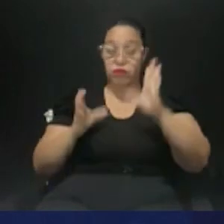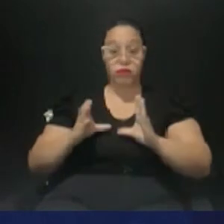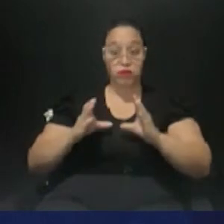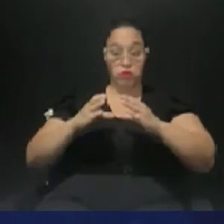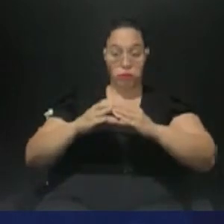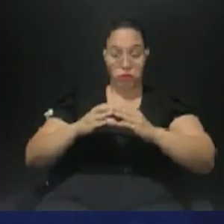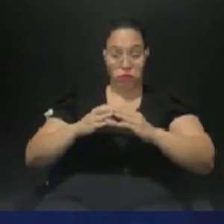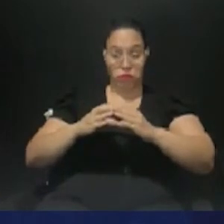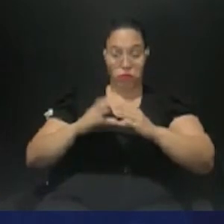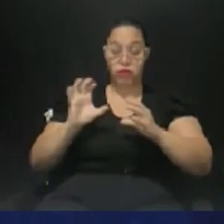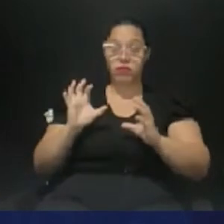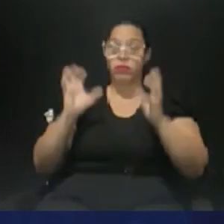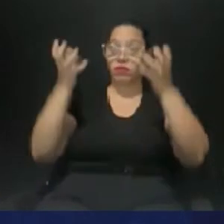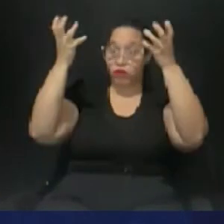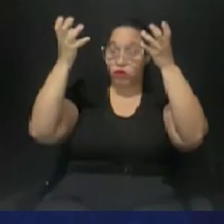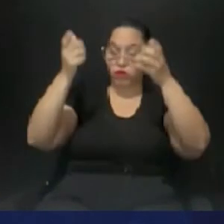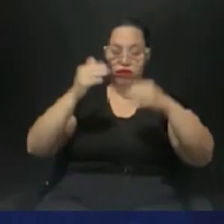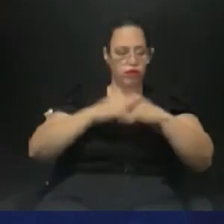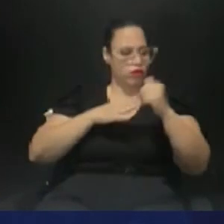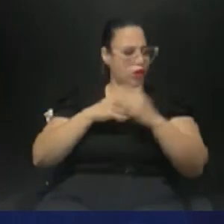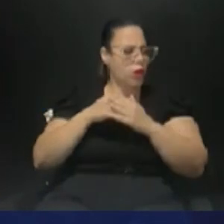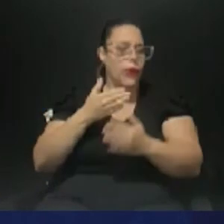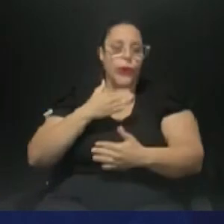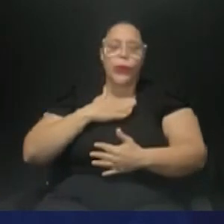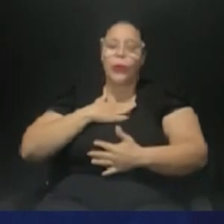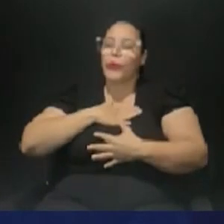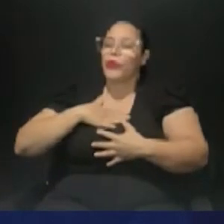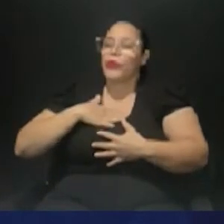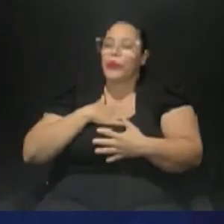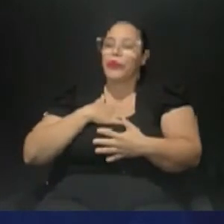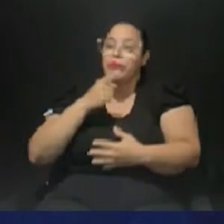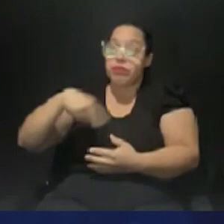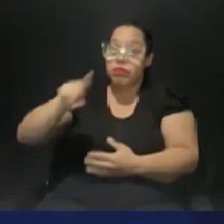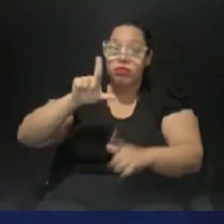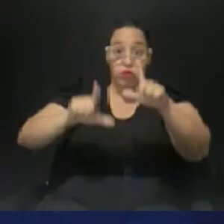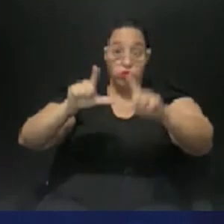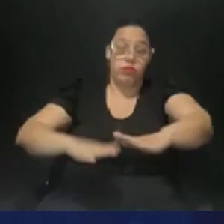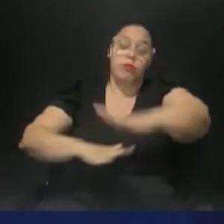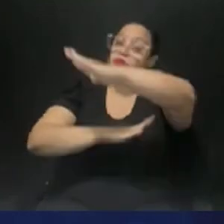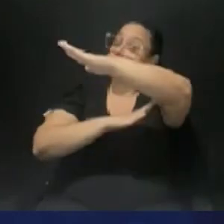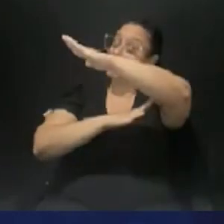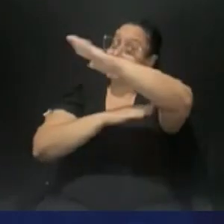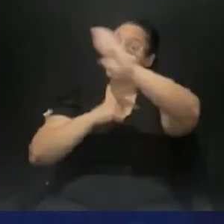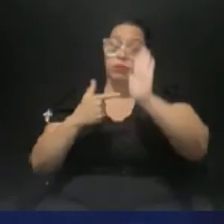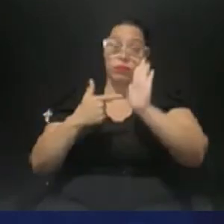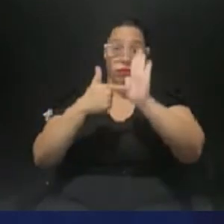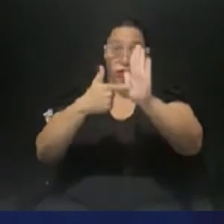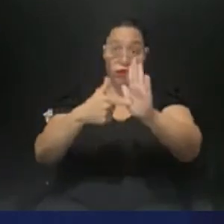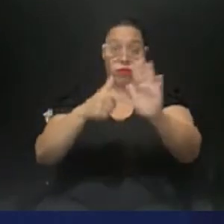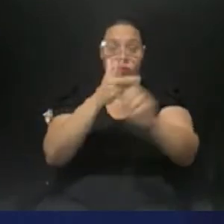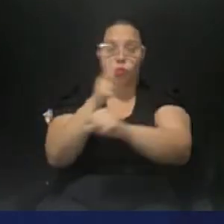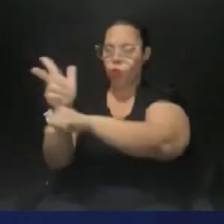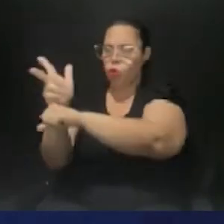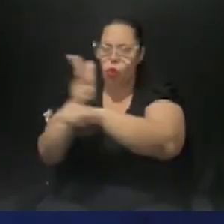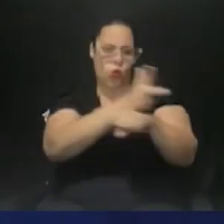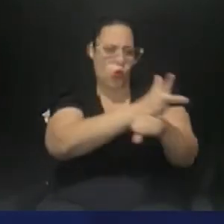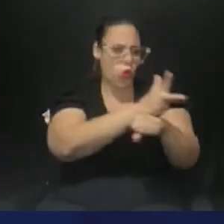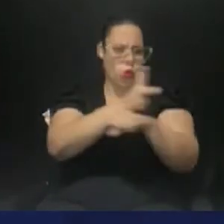evento todo. Fiquem todos com Deus, está encerrada então a presente reunião solene. Boa tarde.